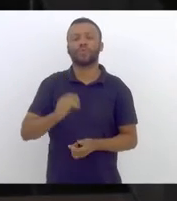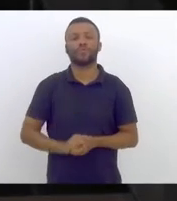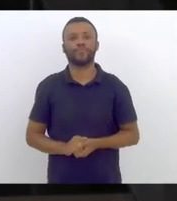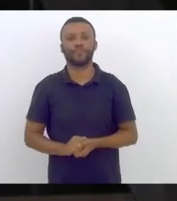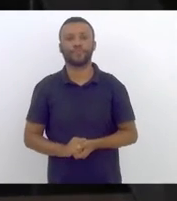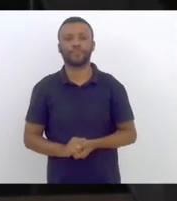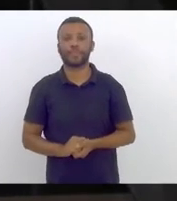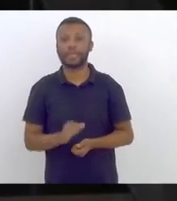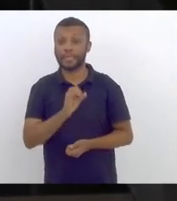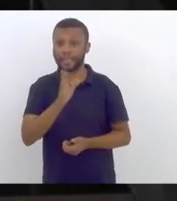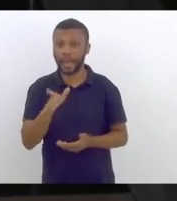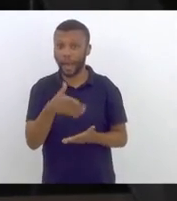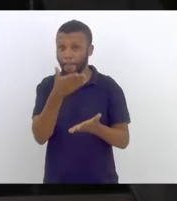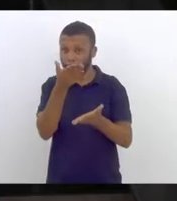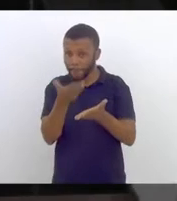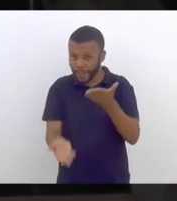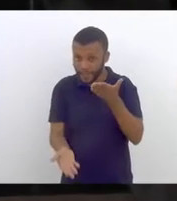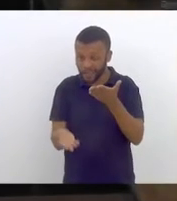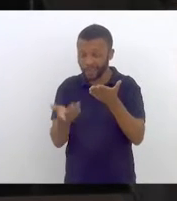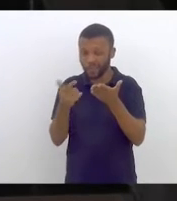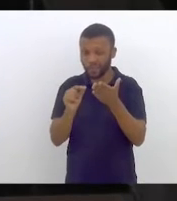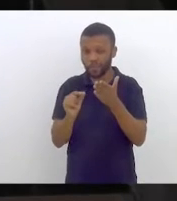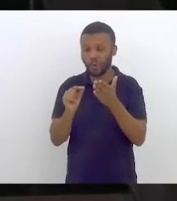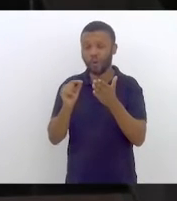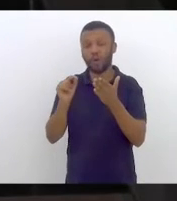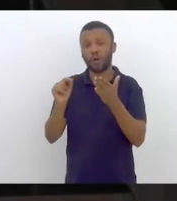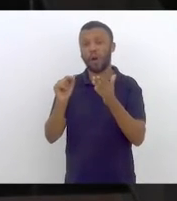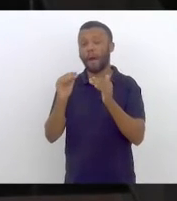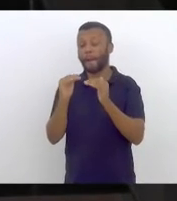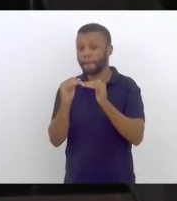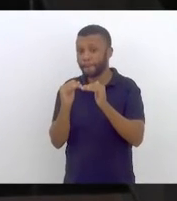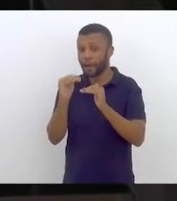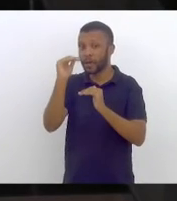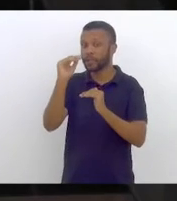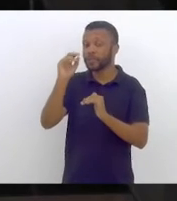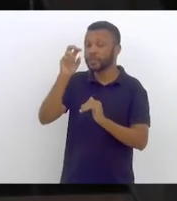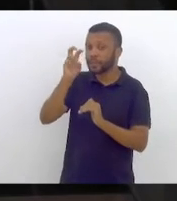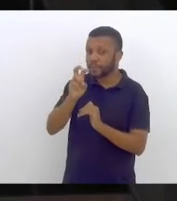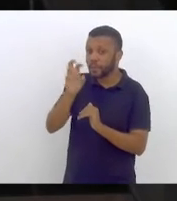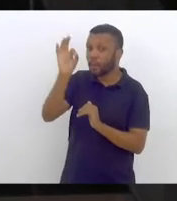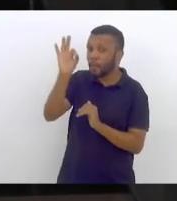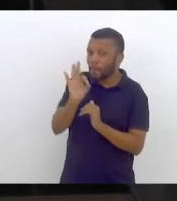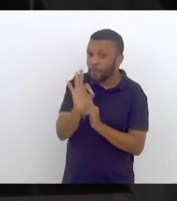for superior a 5%